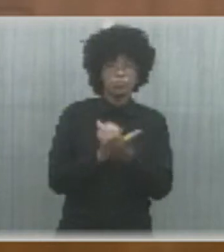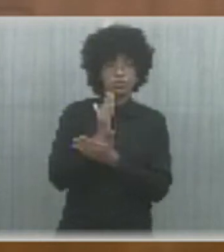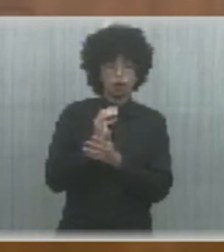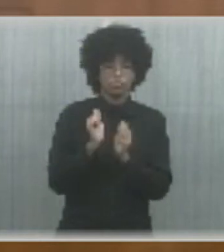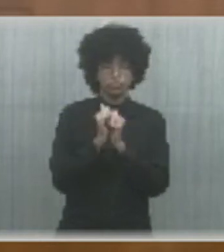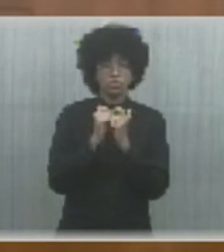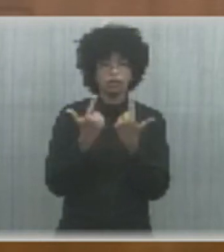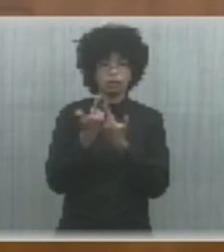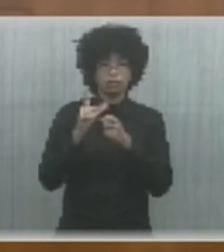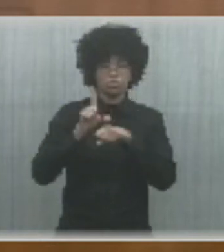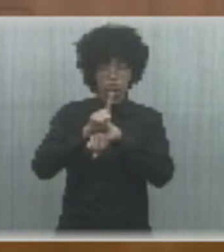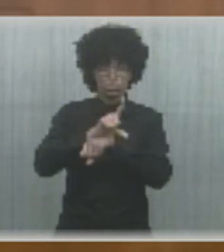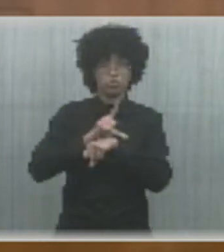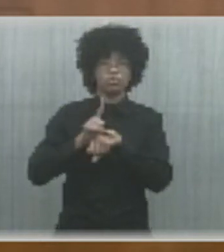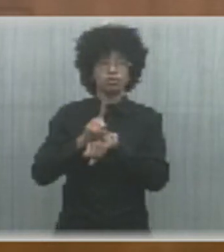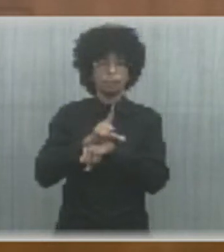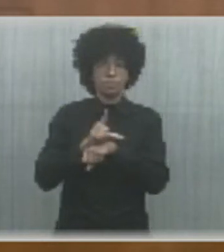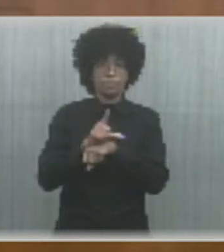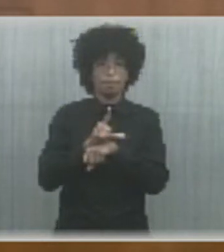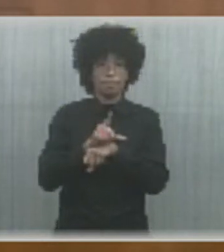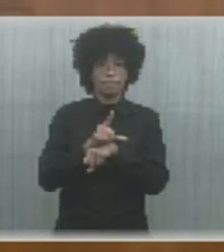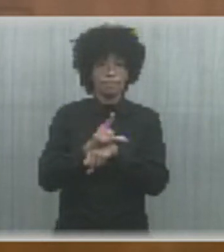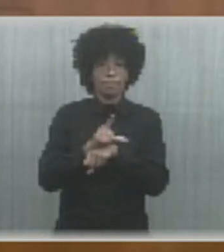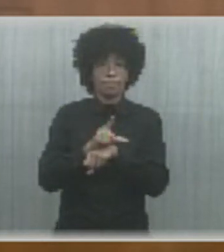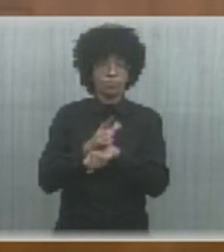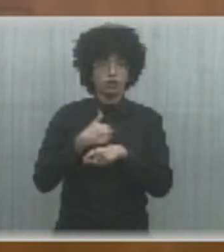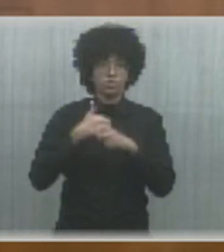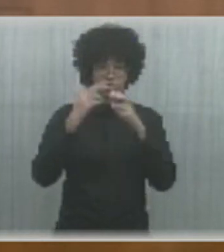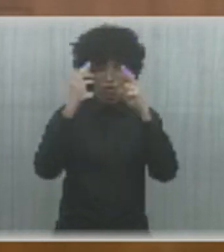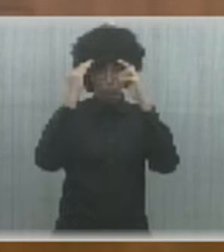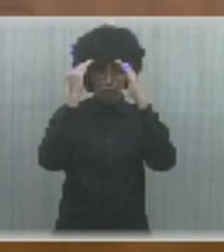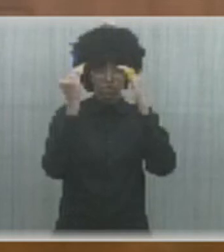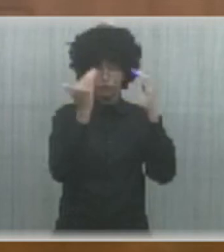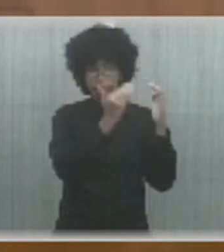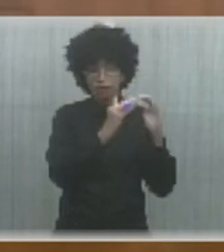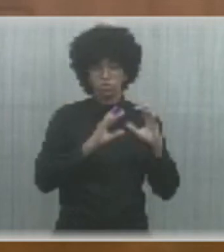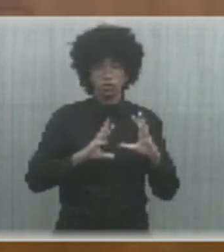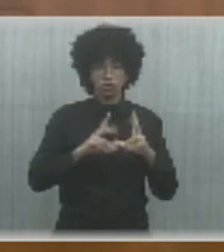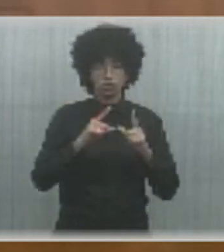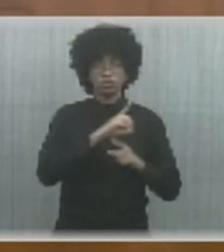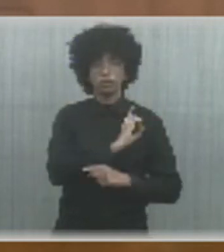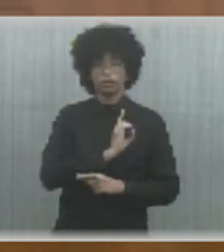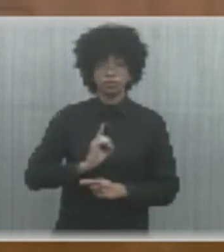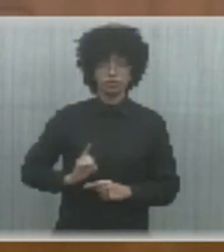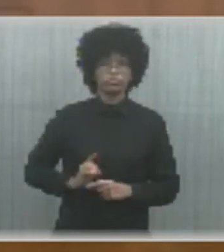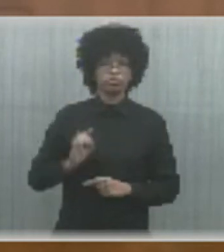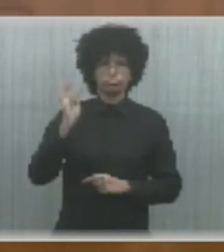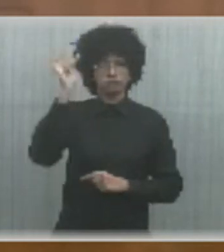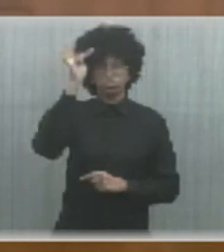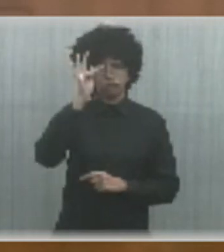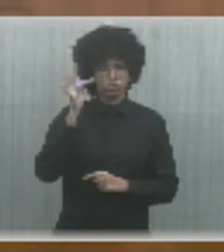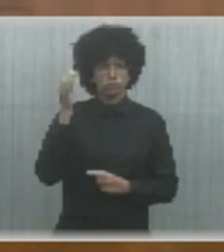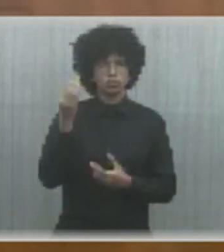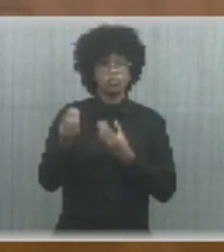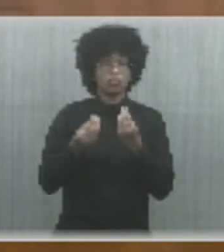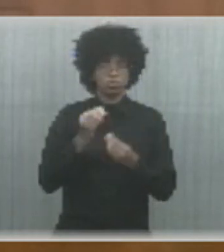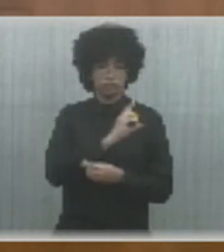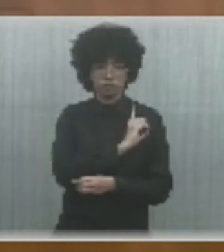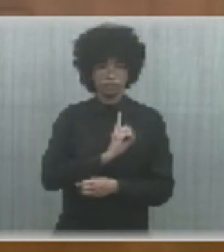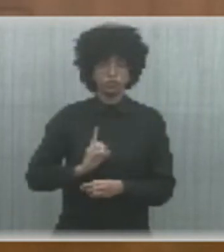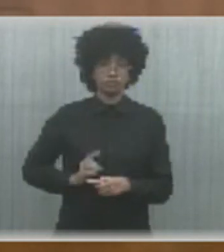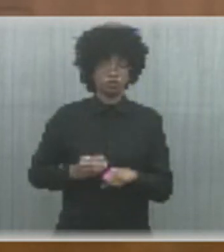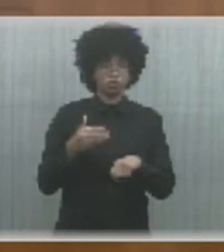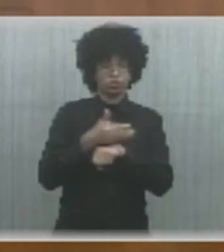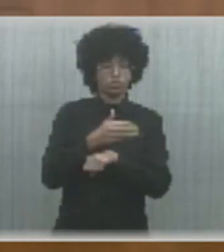Assembleia Legislativa e, com todo o respeito à querida deputada Tereza Brito pela sua atuação parlamentar,